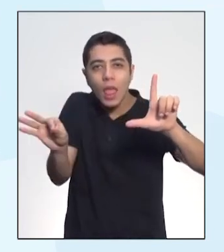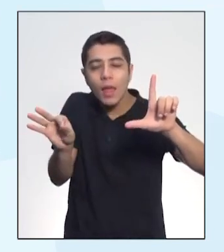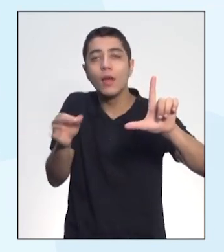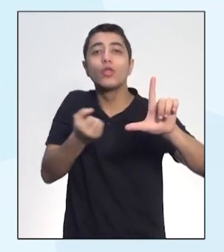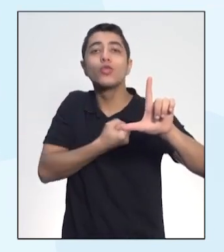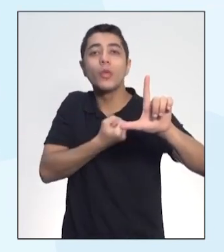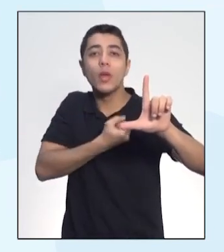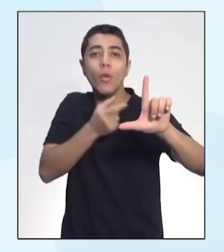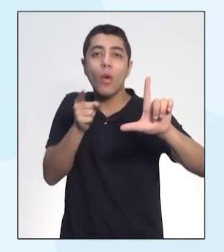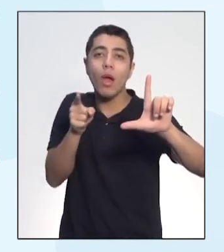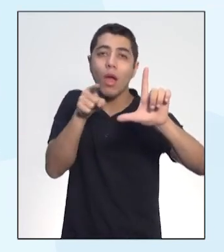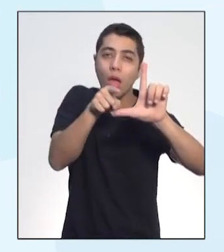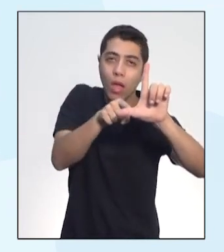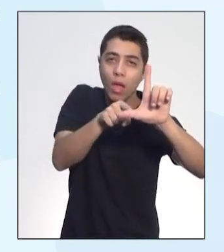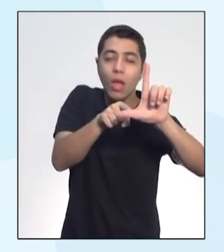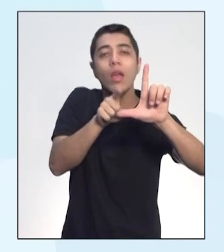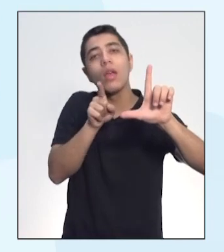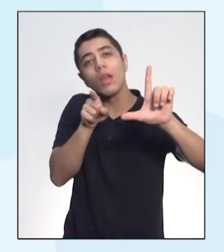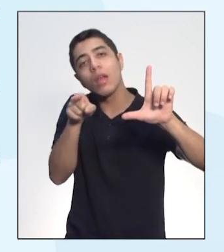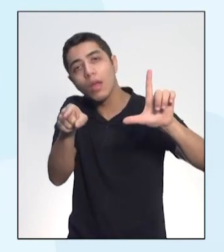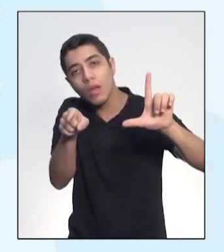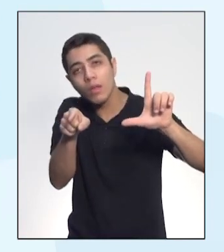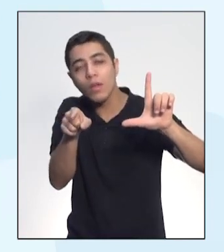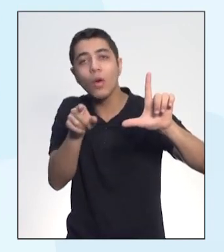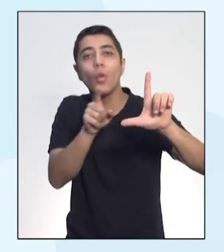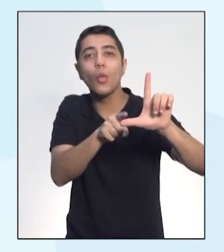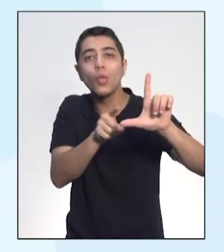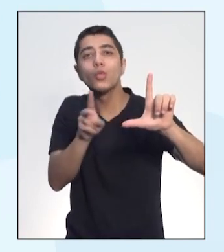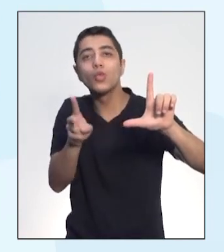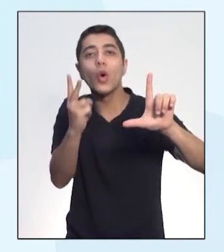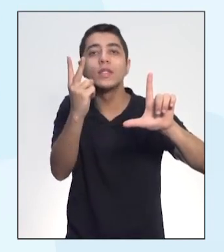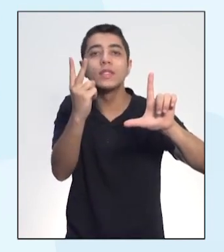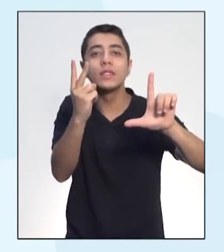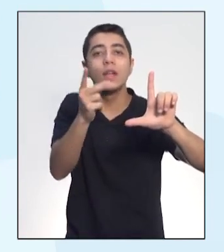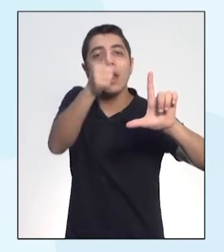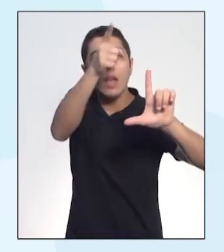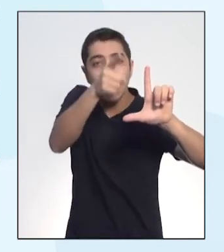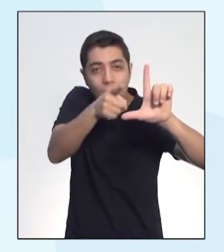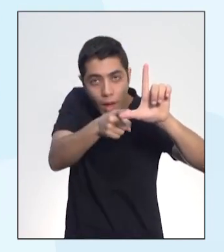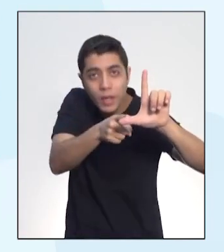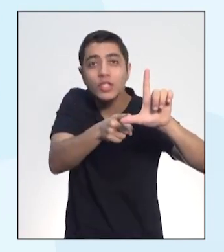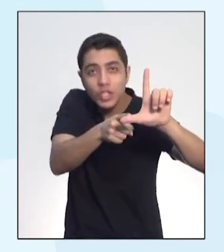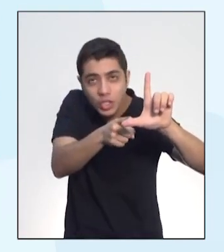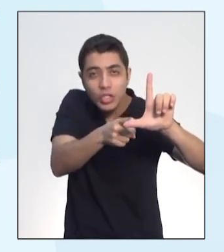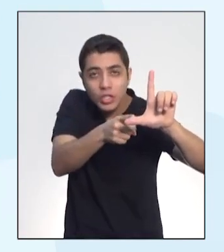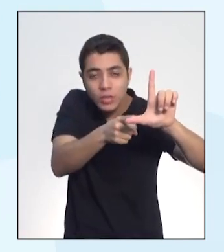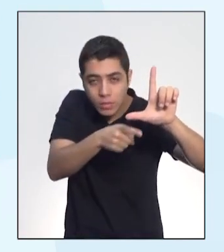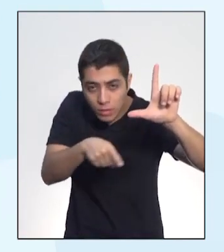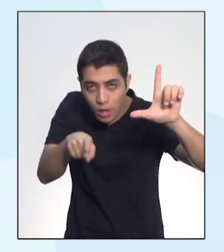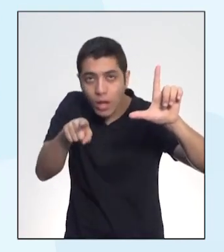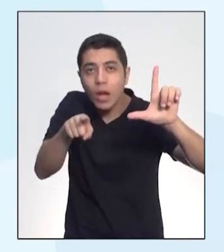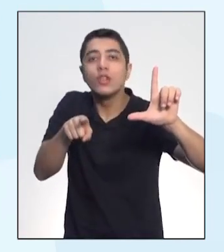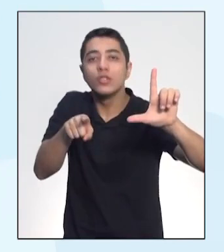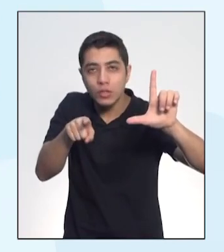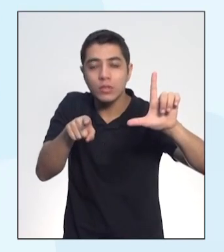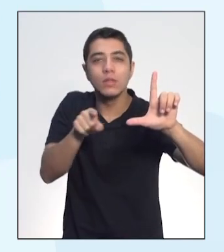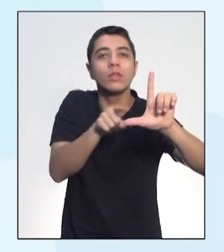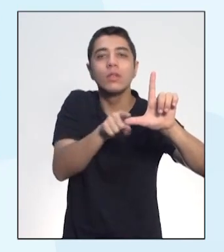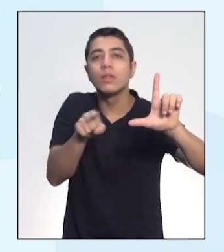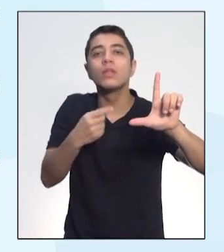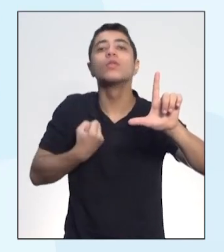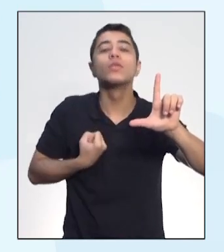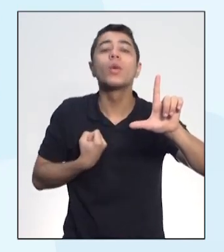X e anotar uma ou duas respostas, tá bom? E o item D, professora? O item D, eu quero as coordenadas